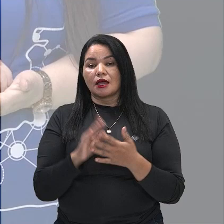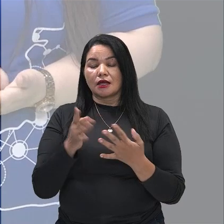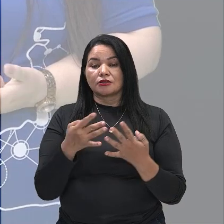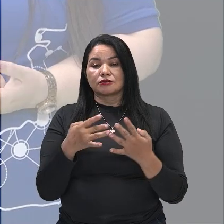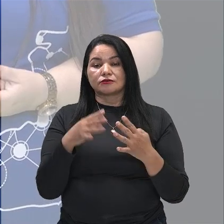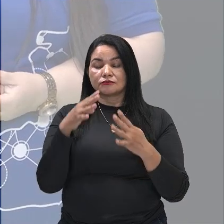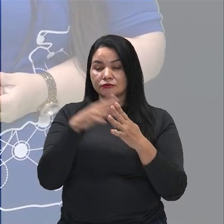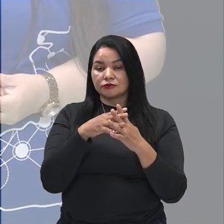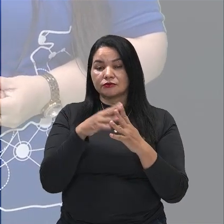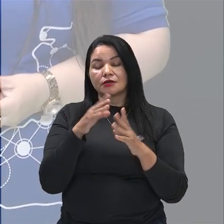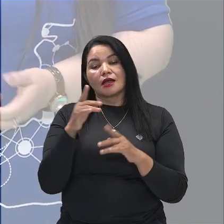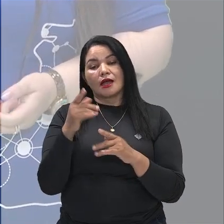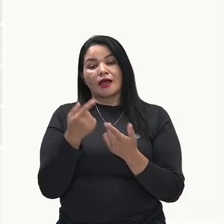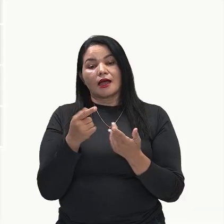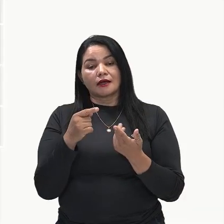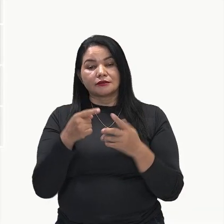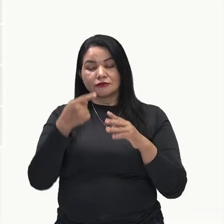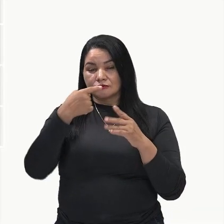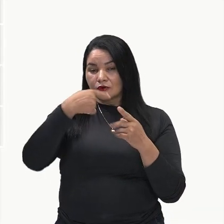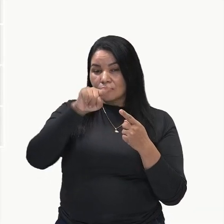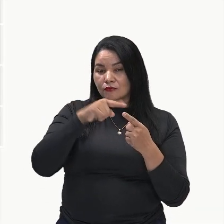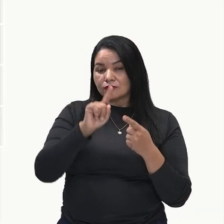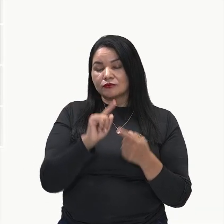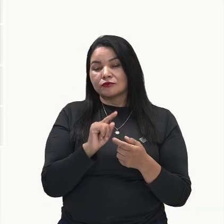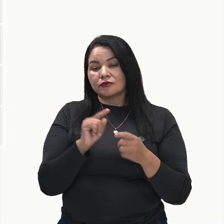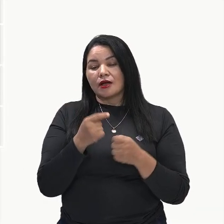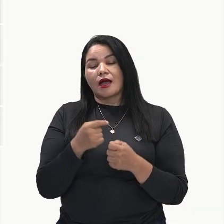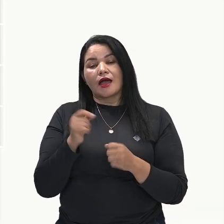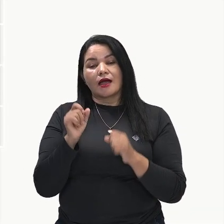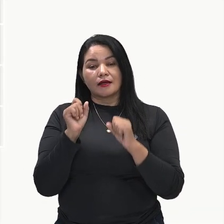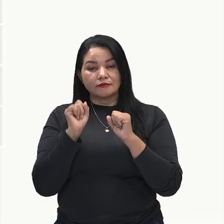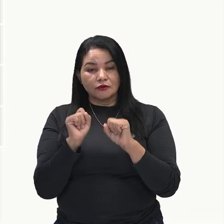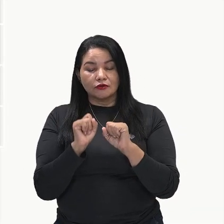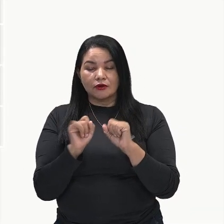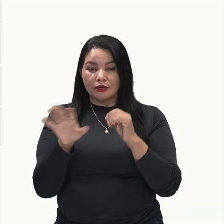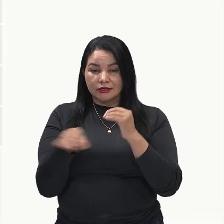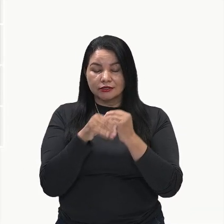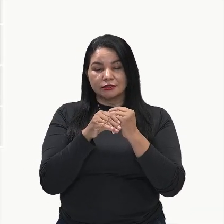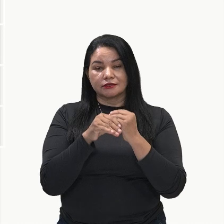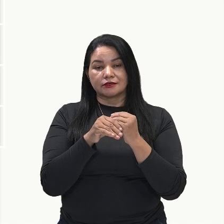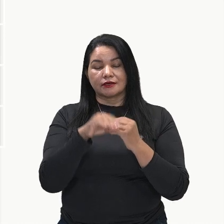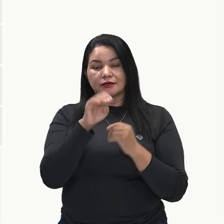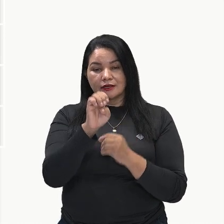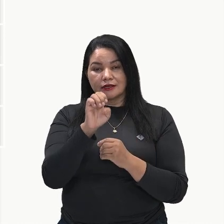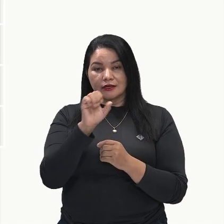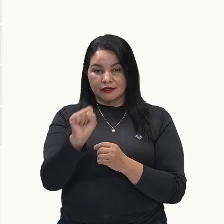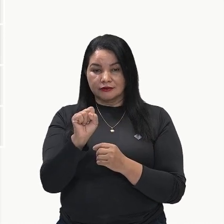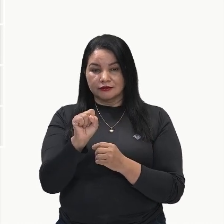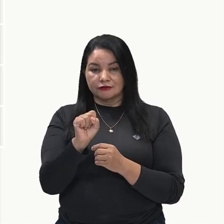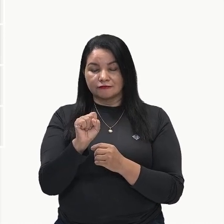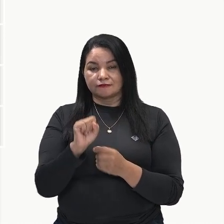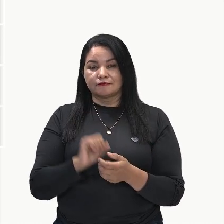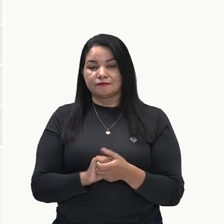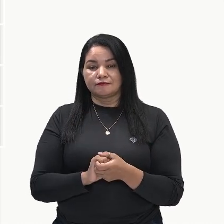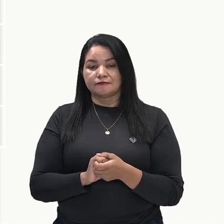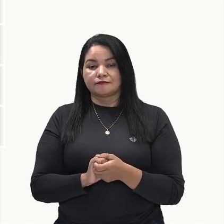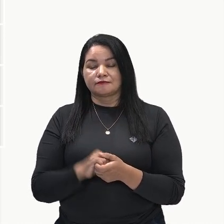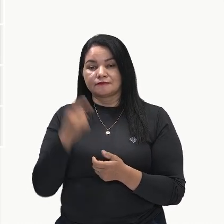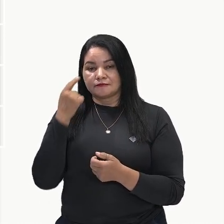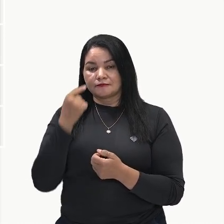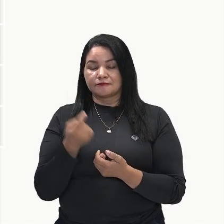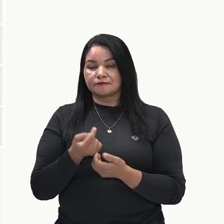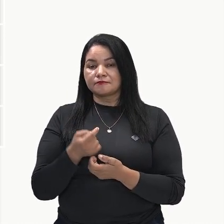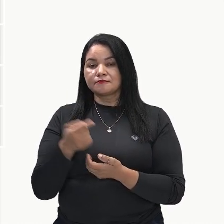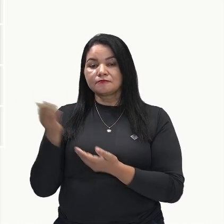né, ou seja, acentuado, a gente vai acrescentar a terminação ES. Observem